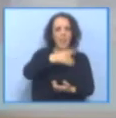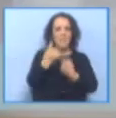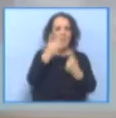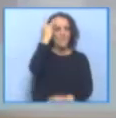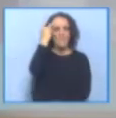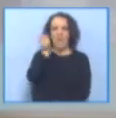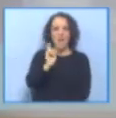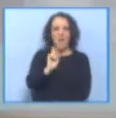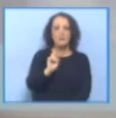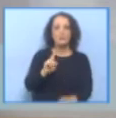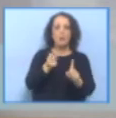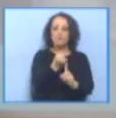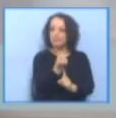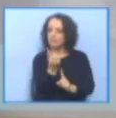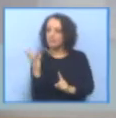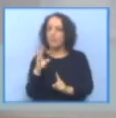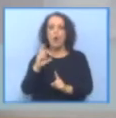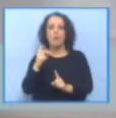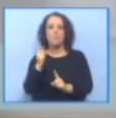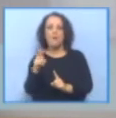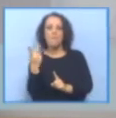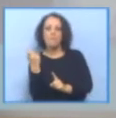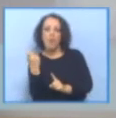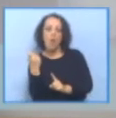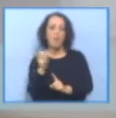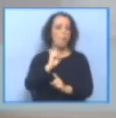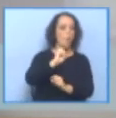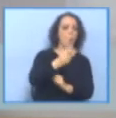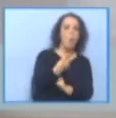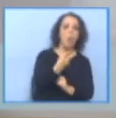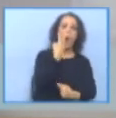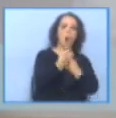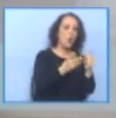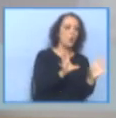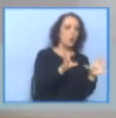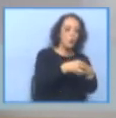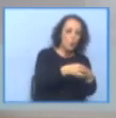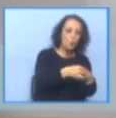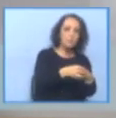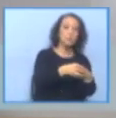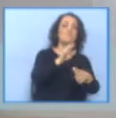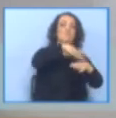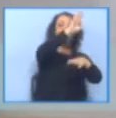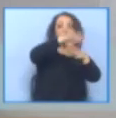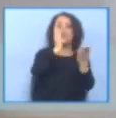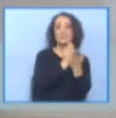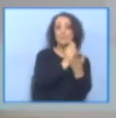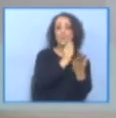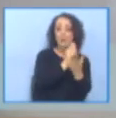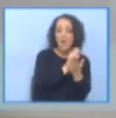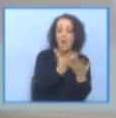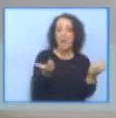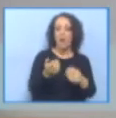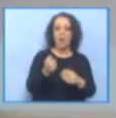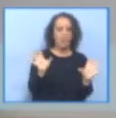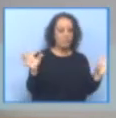há rovers suficientes, digamos assim. Por exemplo, em determinados agrupamentos vão muito estudar para fora, os agrupamentos ficam com